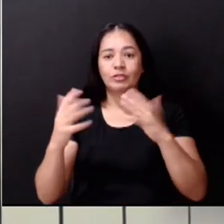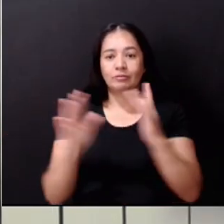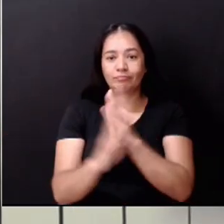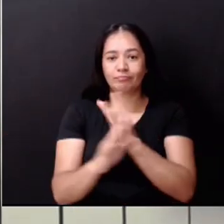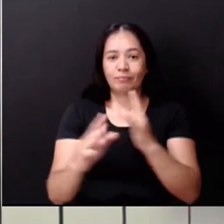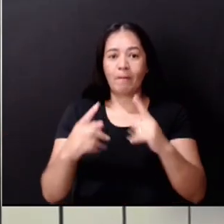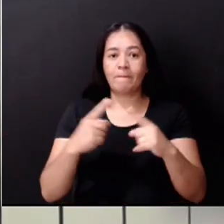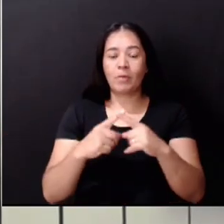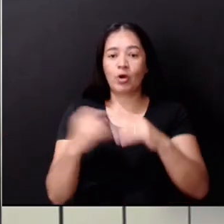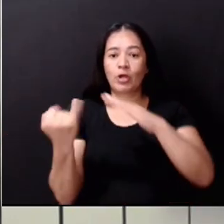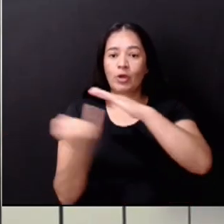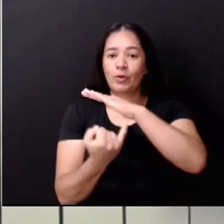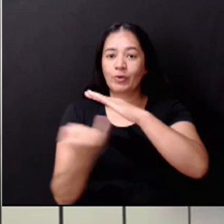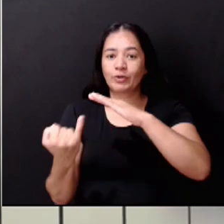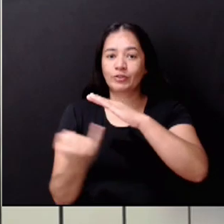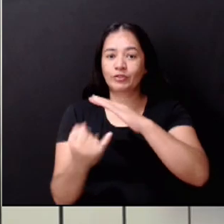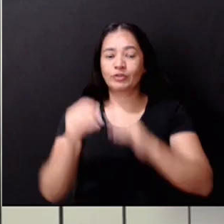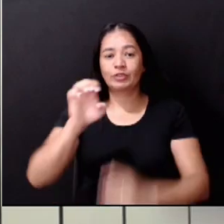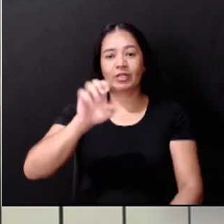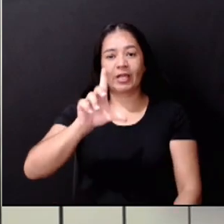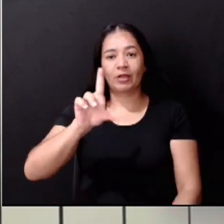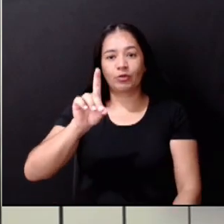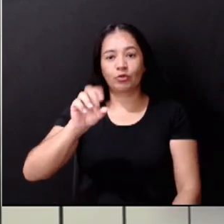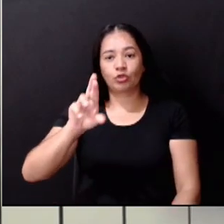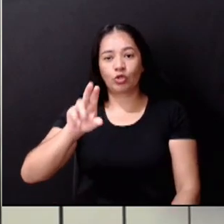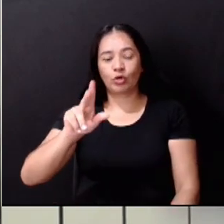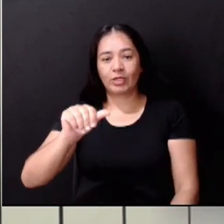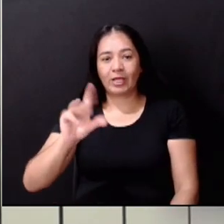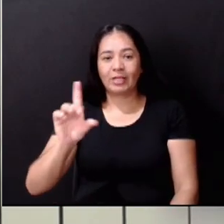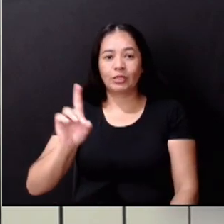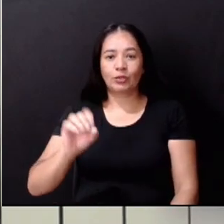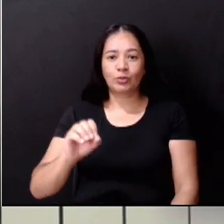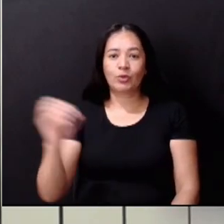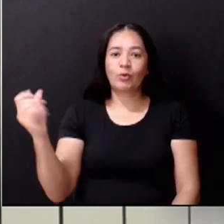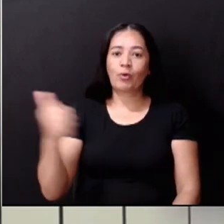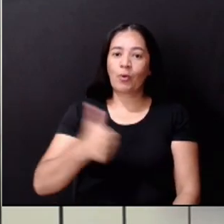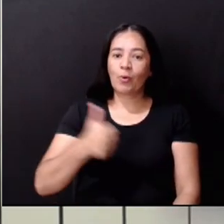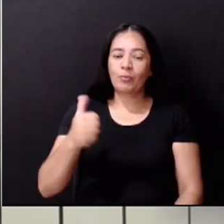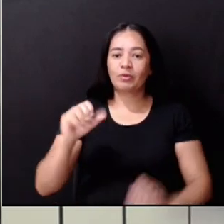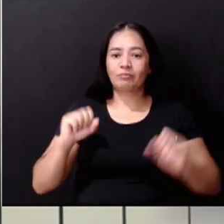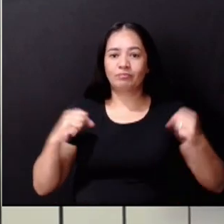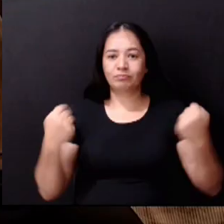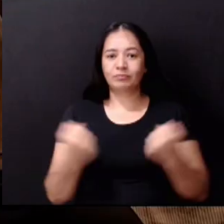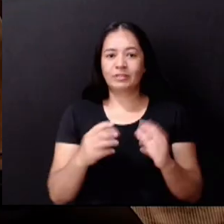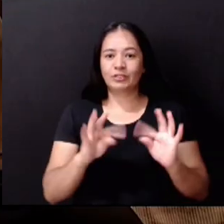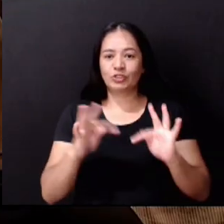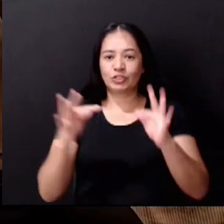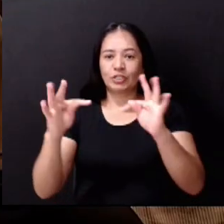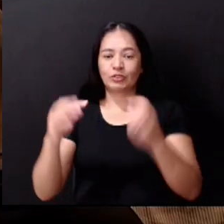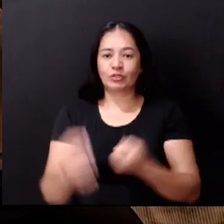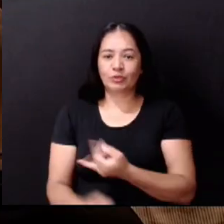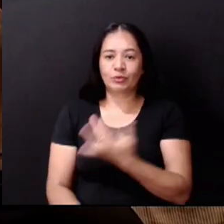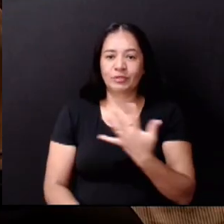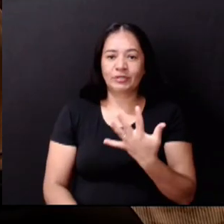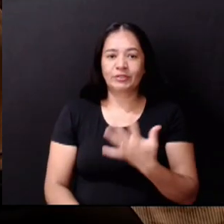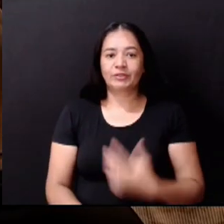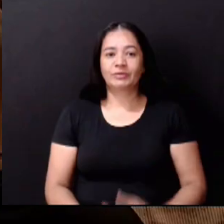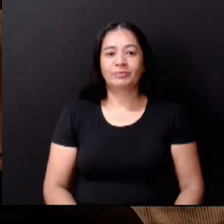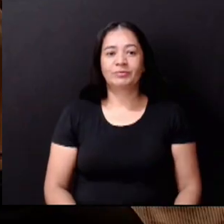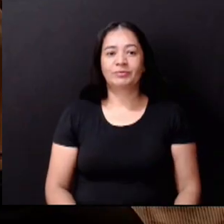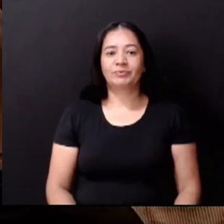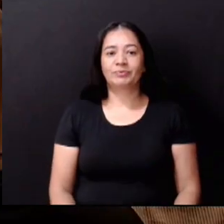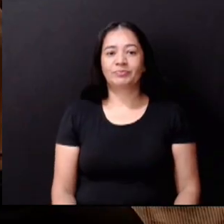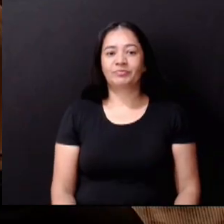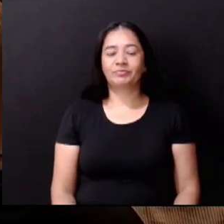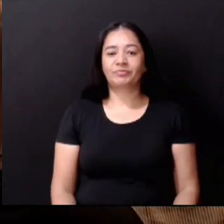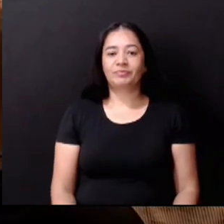Eldorado promoveu o primeiro seminário de tecnologias quânticas de Campinas. 2025 está